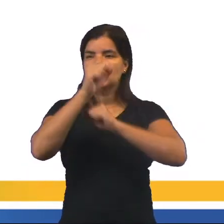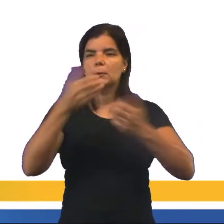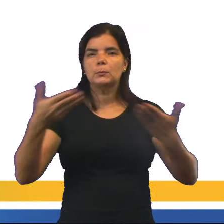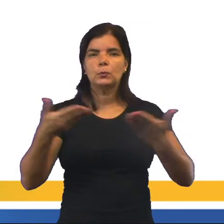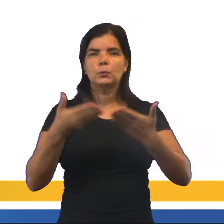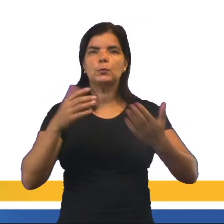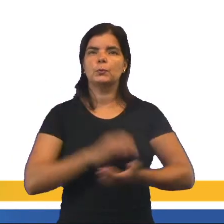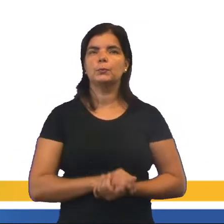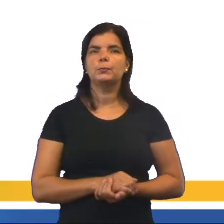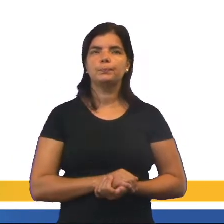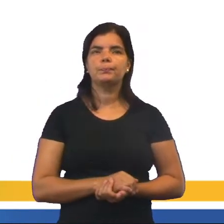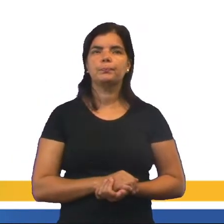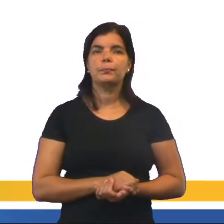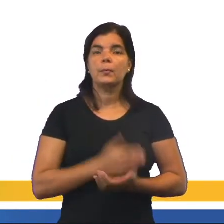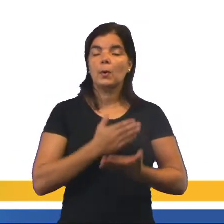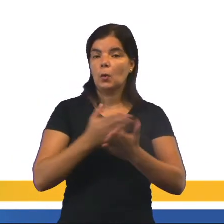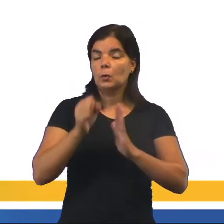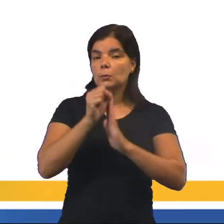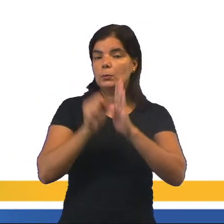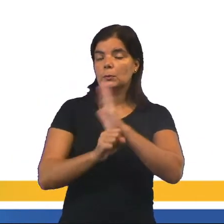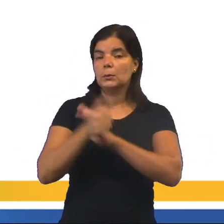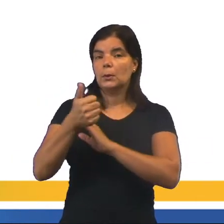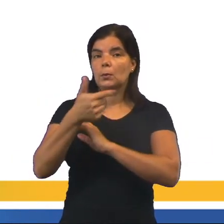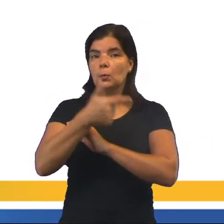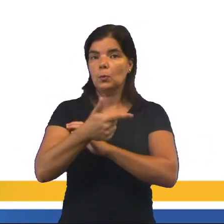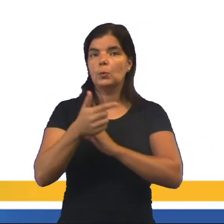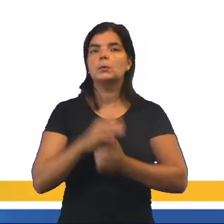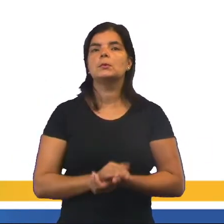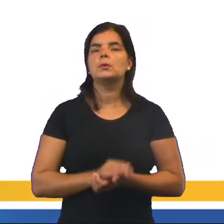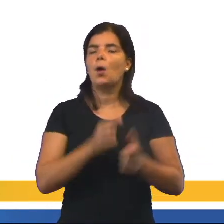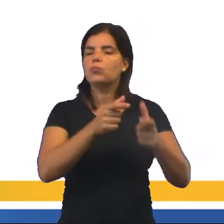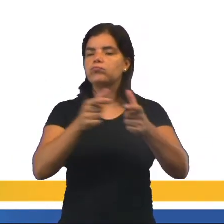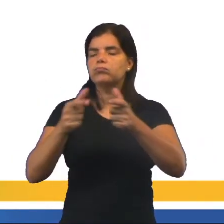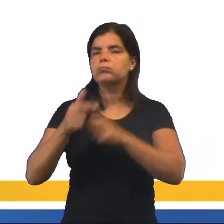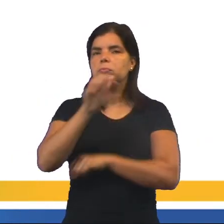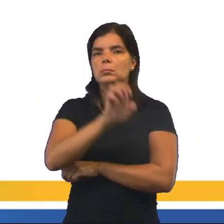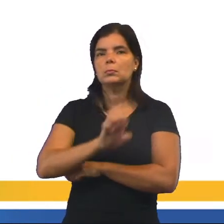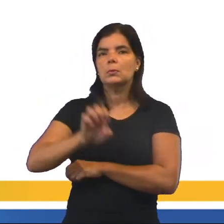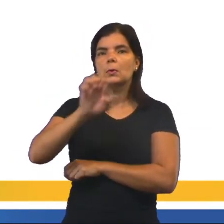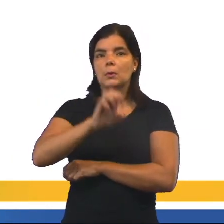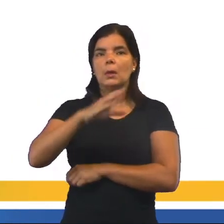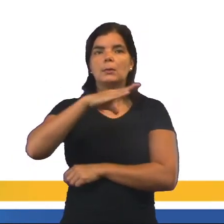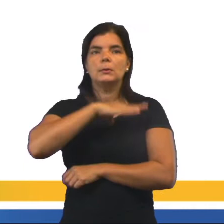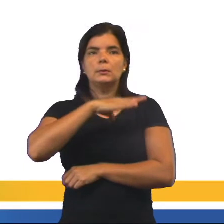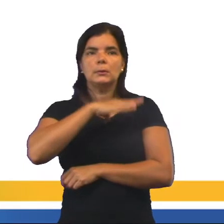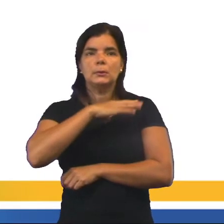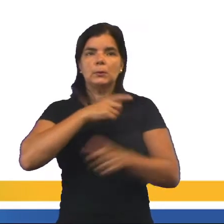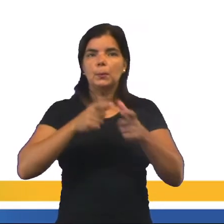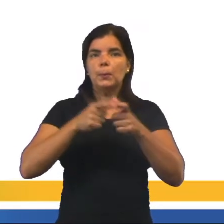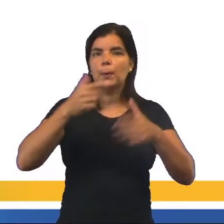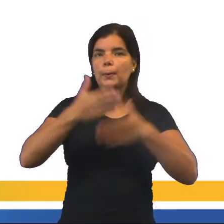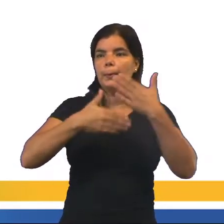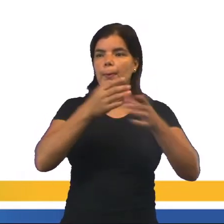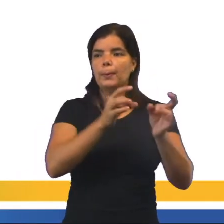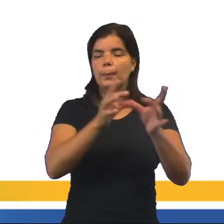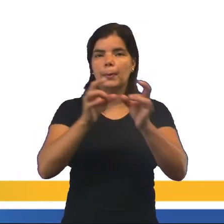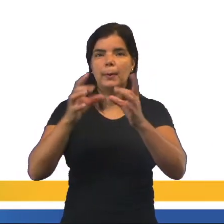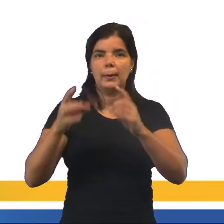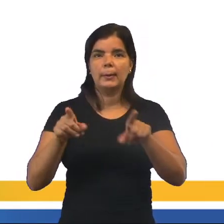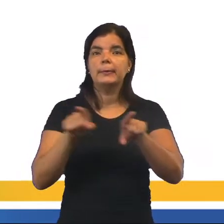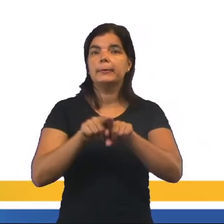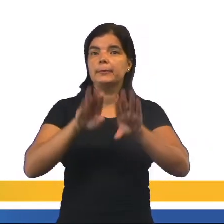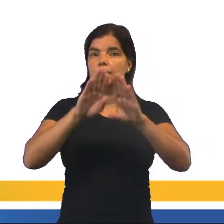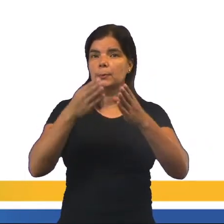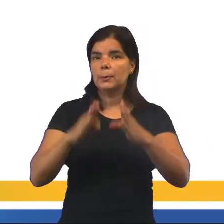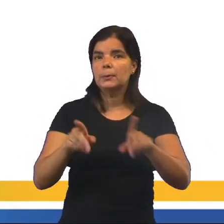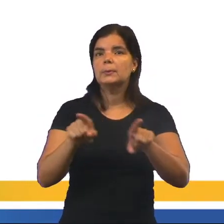hoje. Vamos lá. A partir do século XII, em algumas regiões europeias, nas cidades em crescimento, comerciantes,